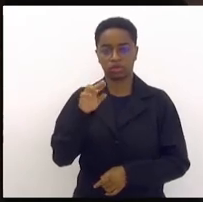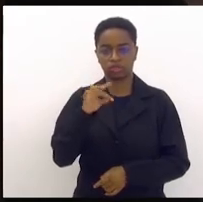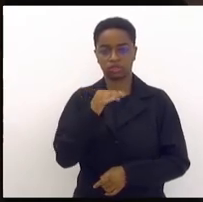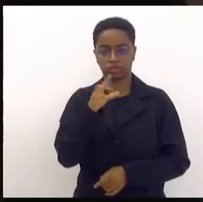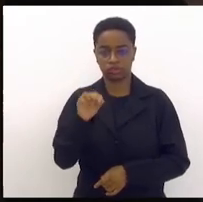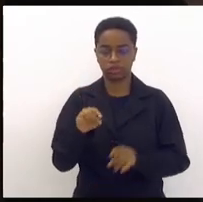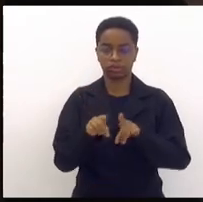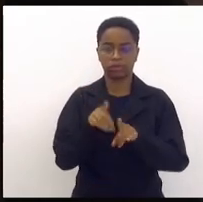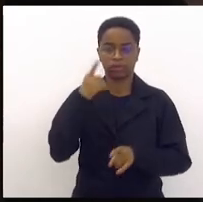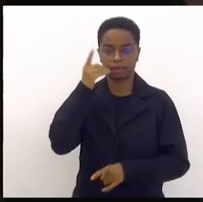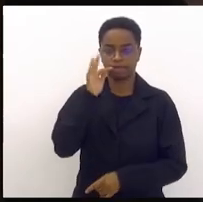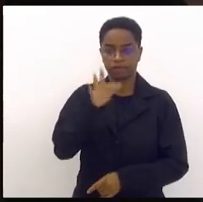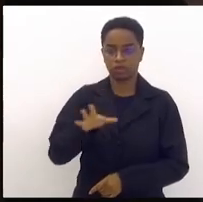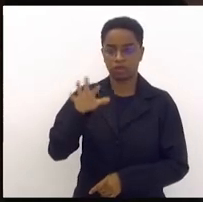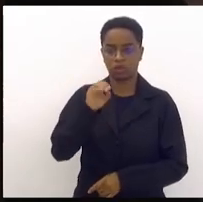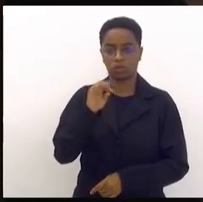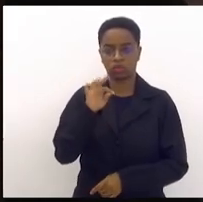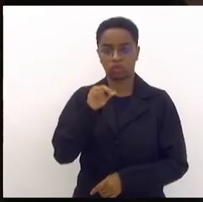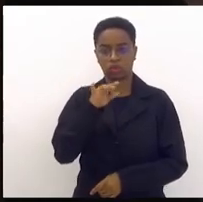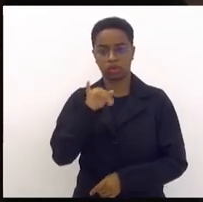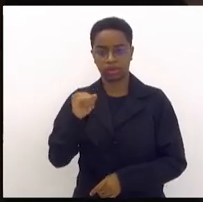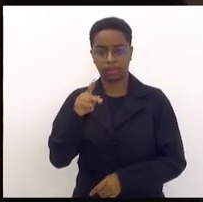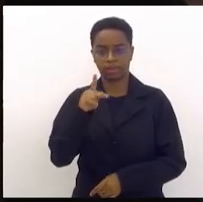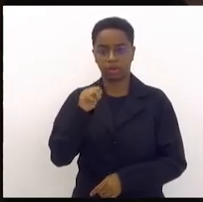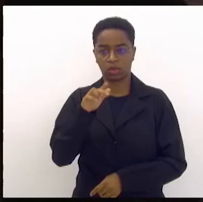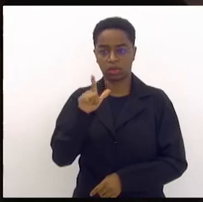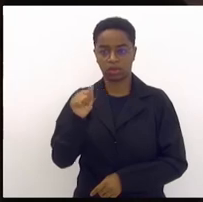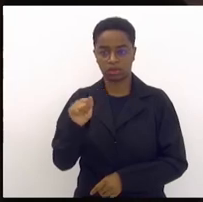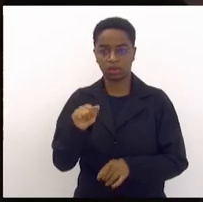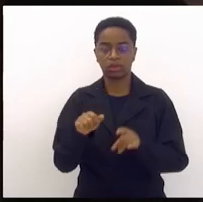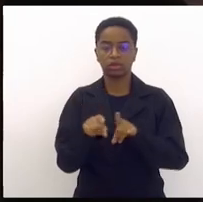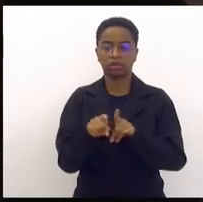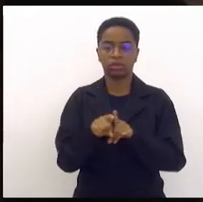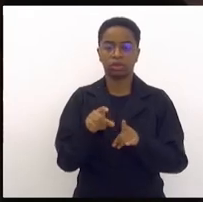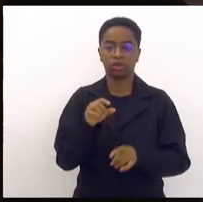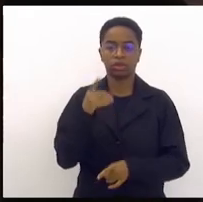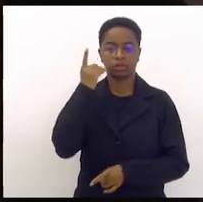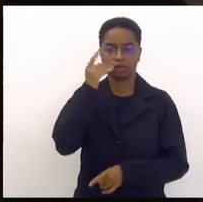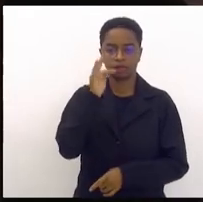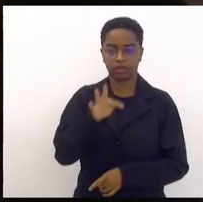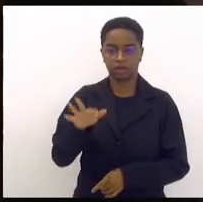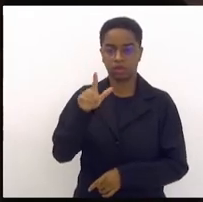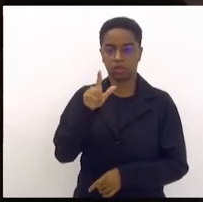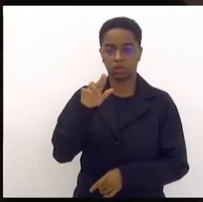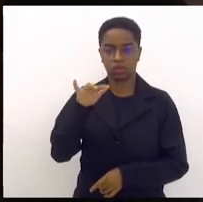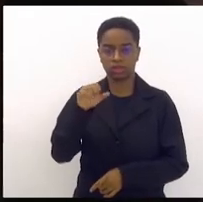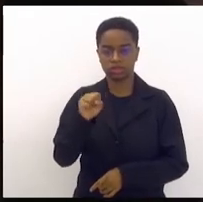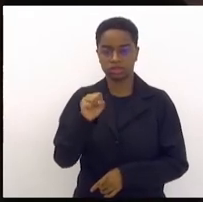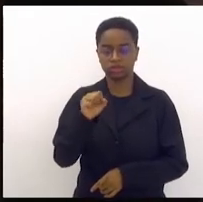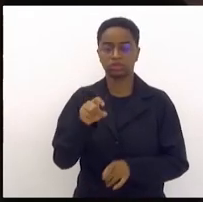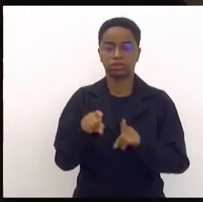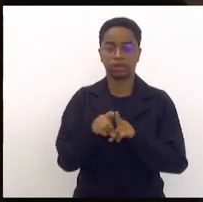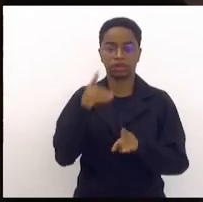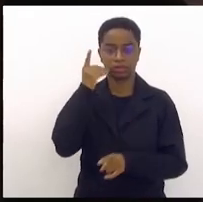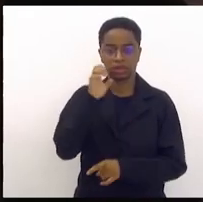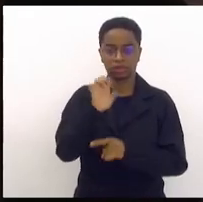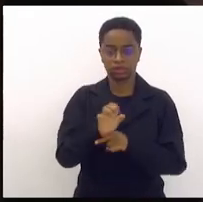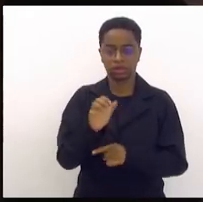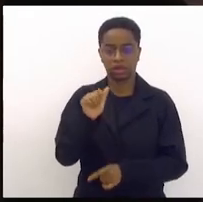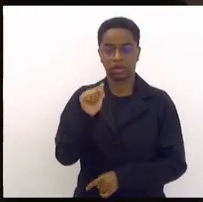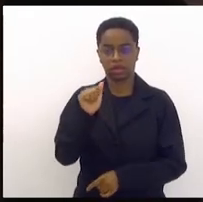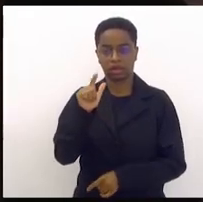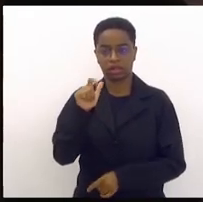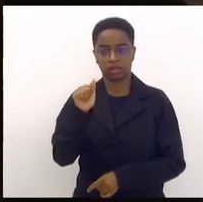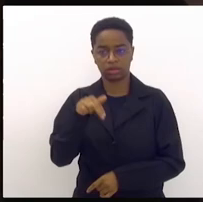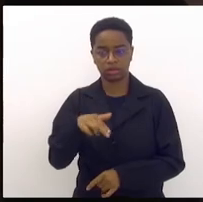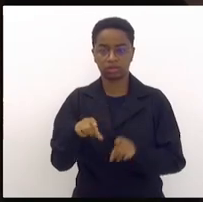deputado federal Ottone de Paula, deputado federal Luiz Lima, deputado estadual Alan Lopes,